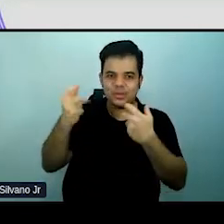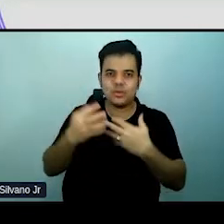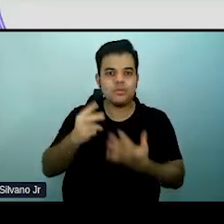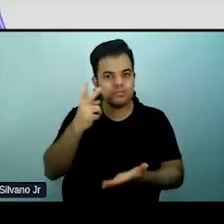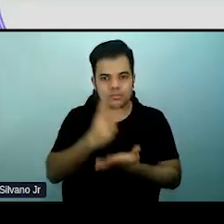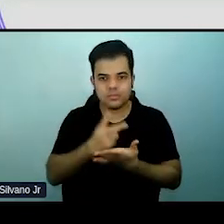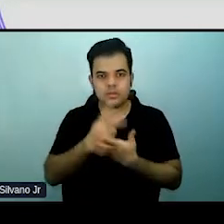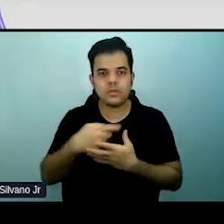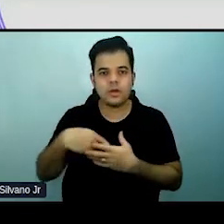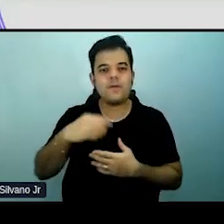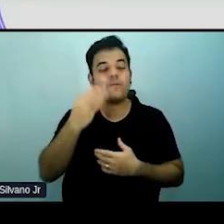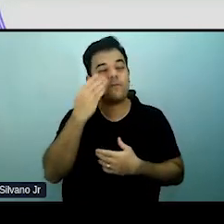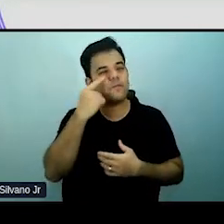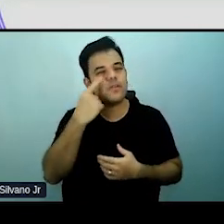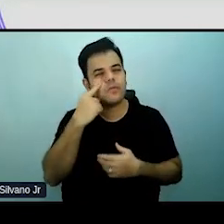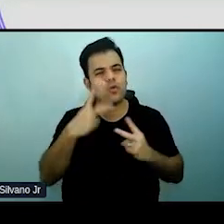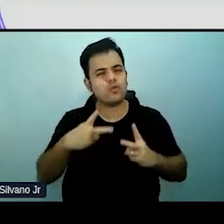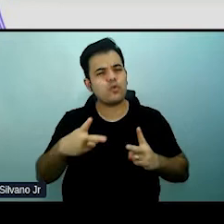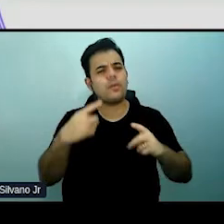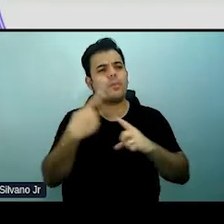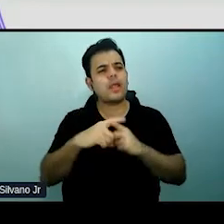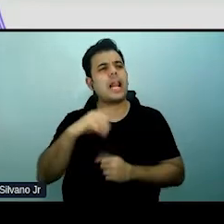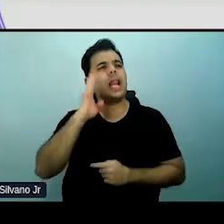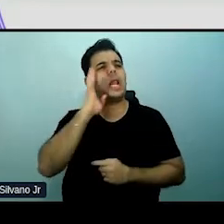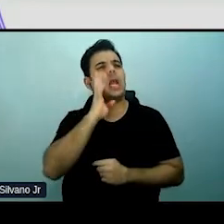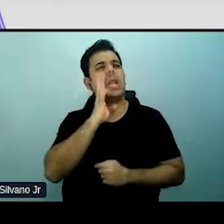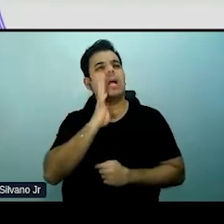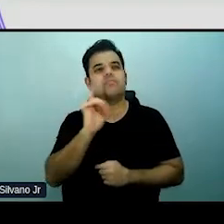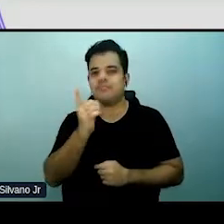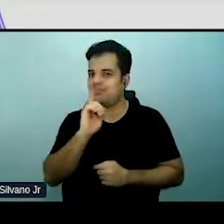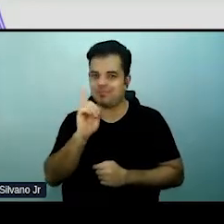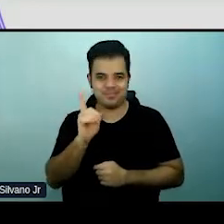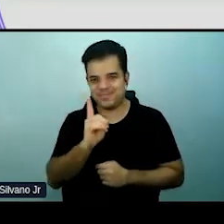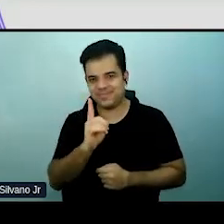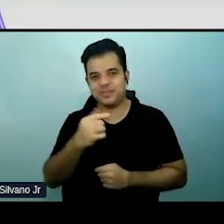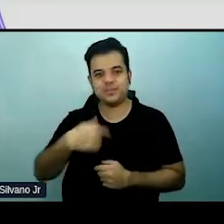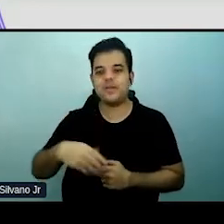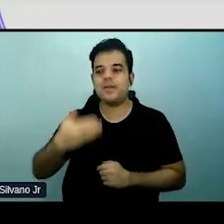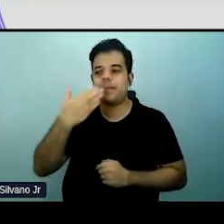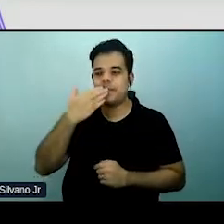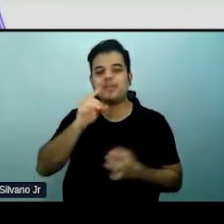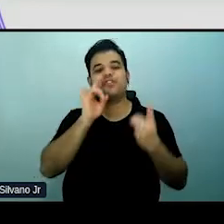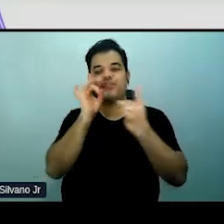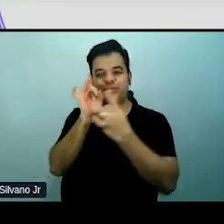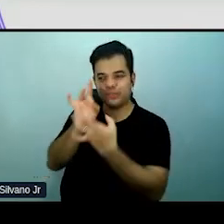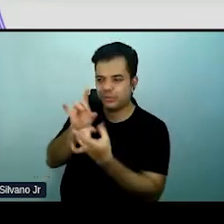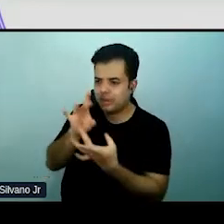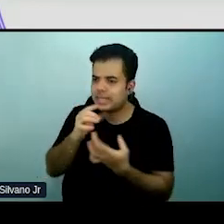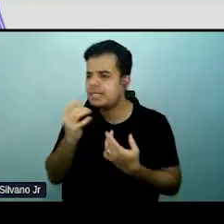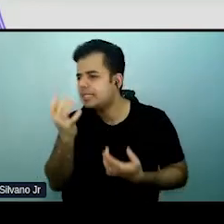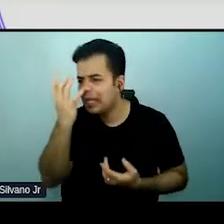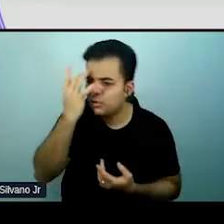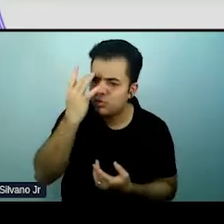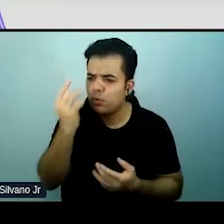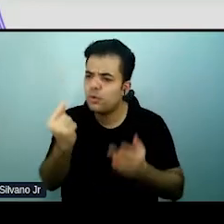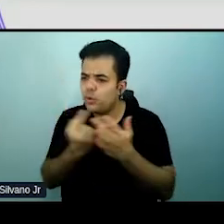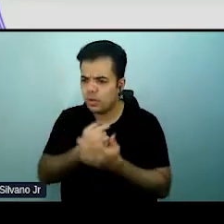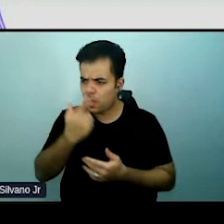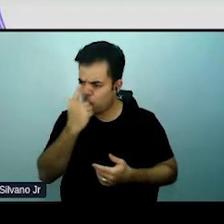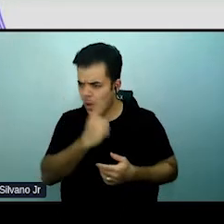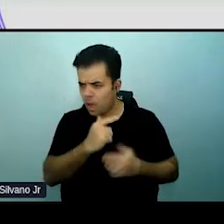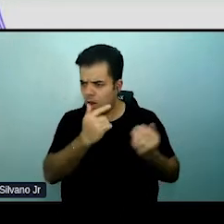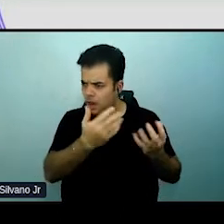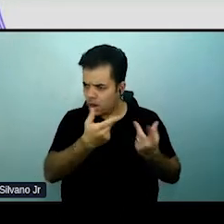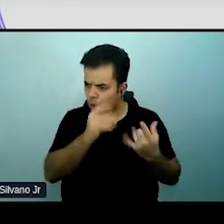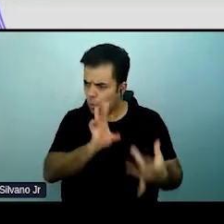que depois a gente fala, vamos continuar assim porque a gente achou legal. Muito pelo contrário, a gente pede feedback e vê se essa ação realmente gerou